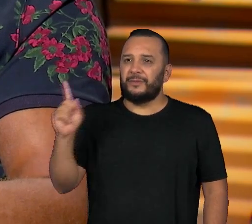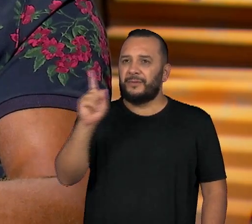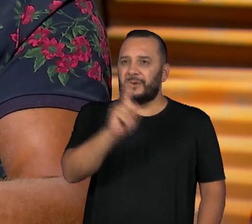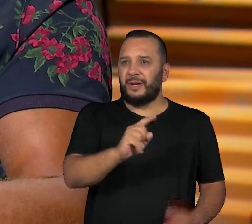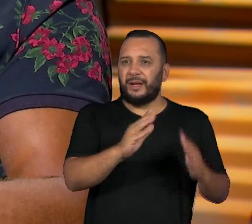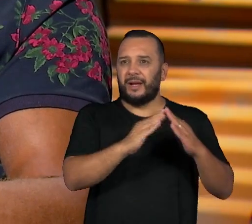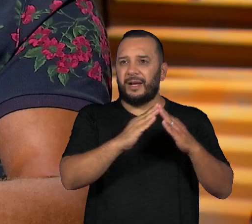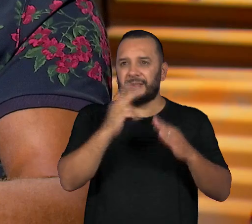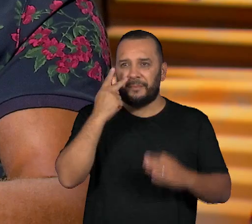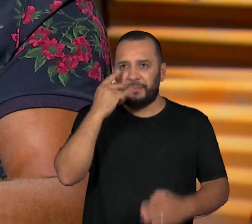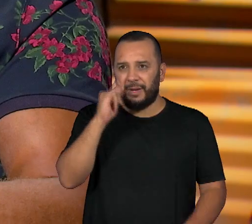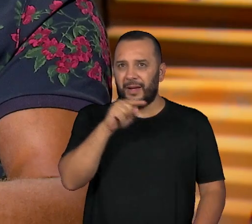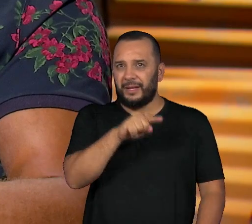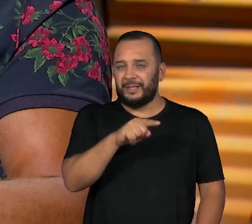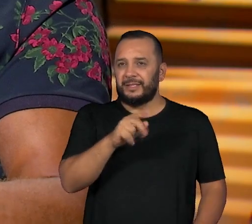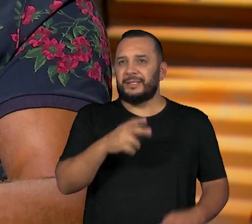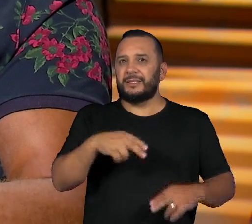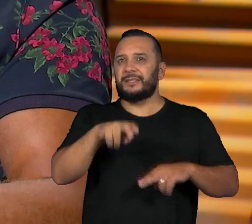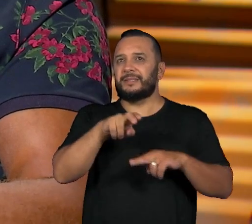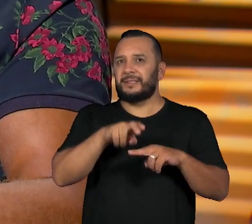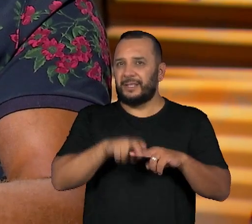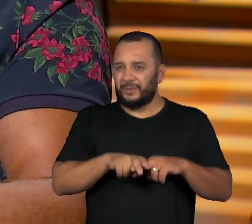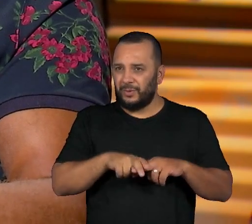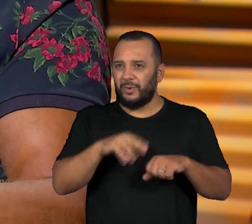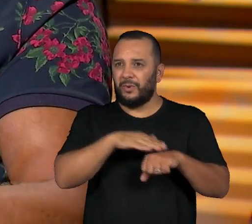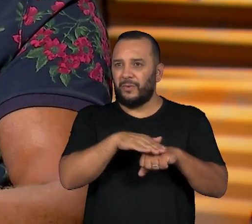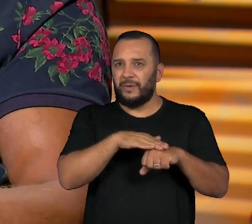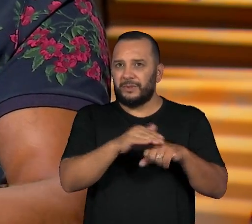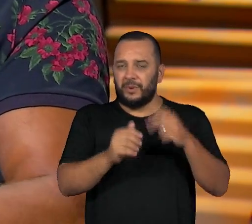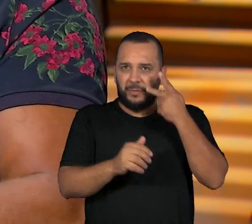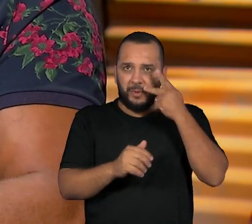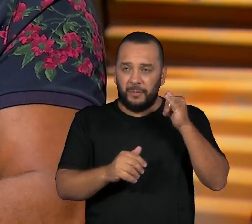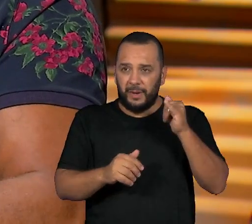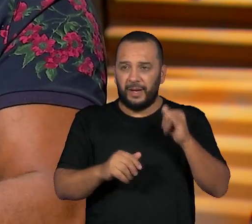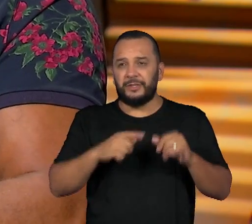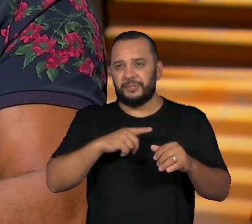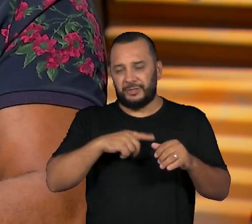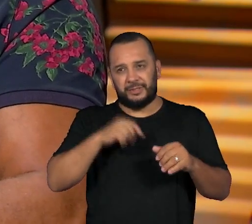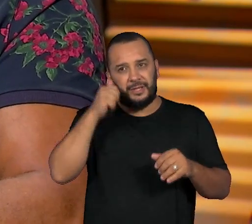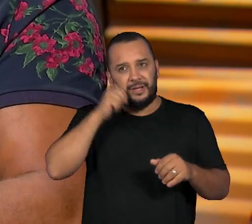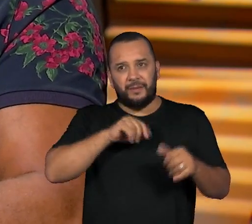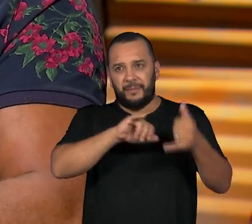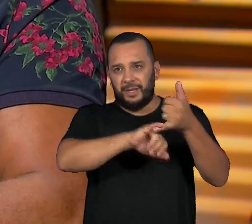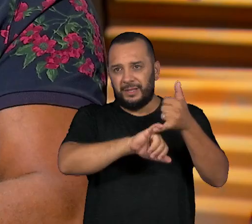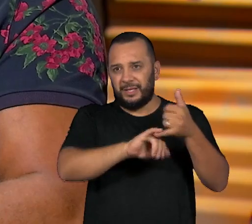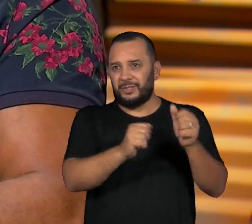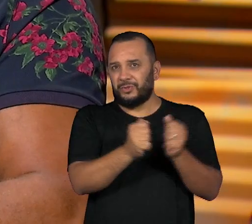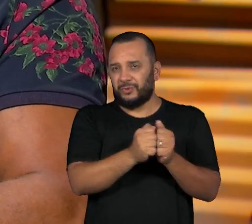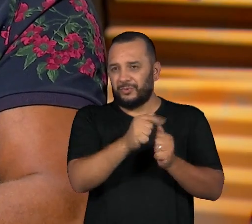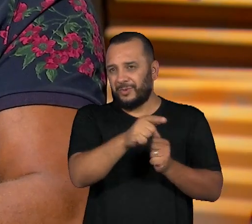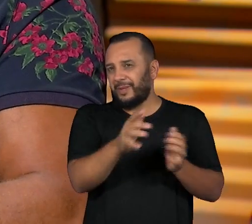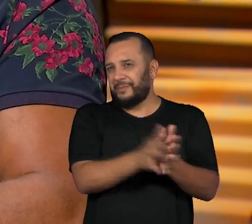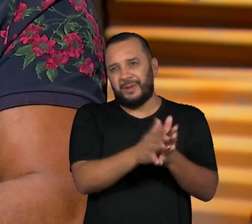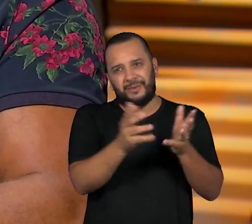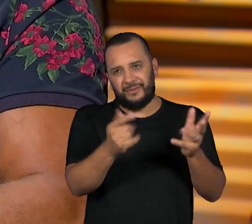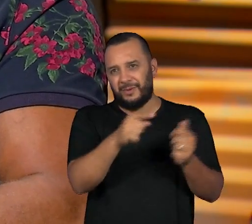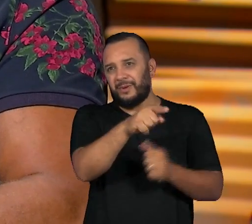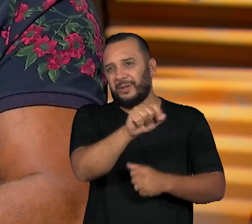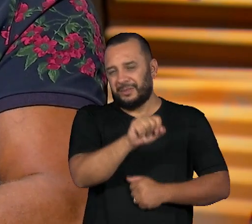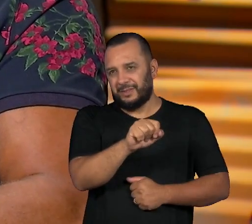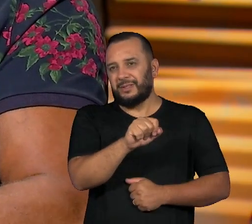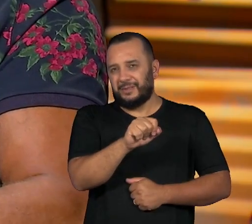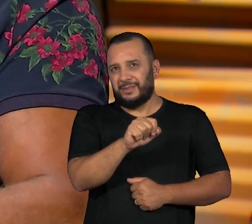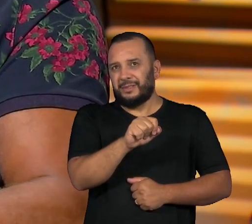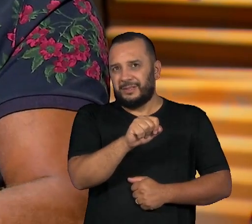pai, sentou, começou a conversar com meu pai, com a minha madrasta na época, que foi uma pessoa incrível também na minha vida.